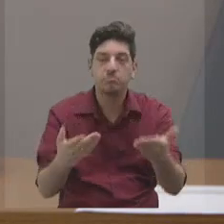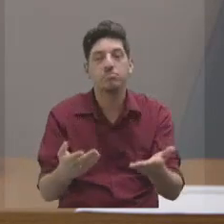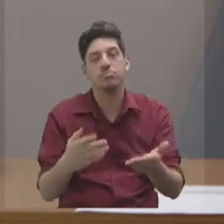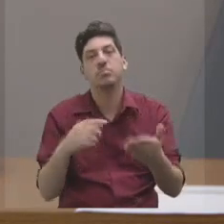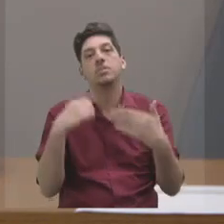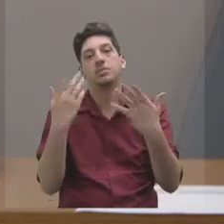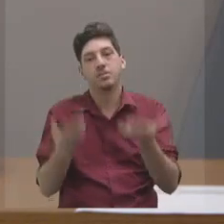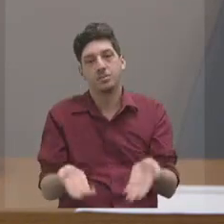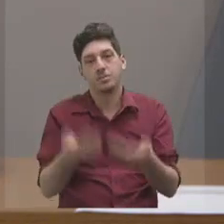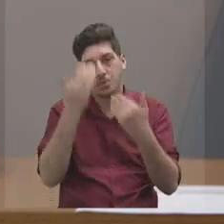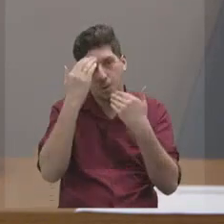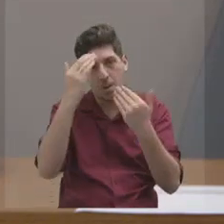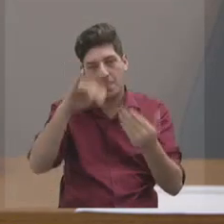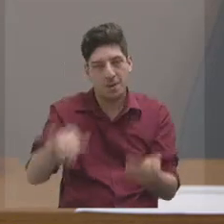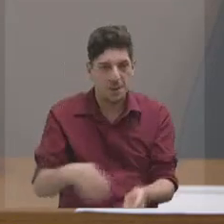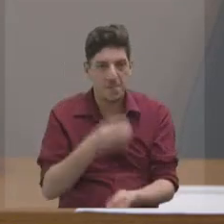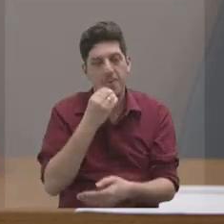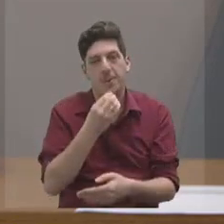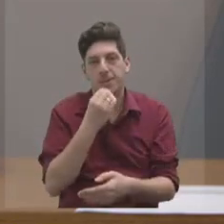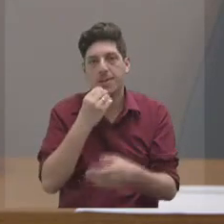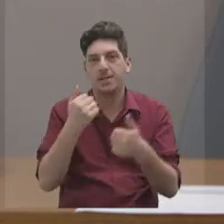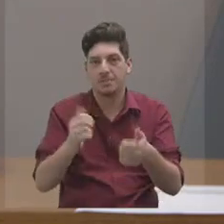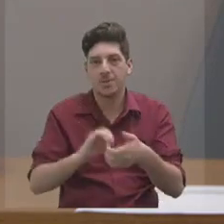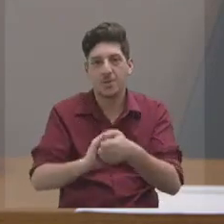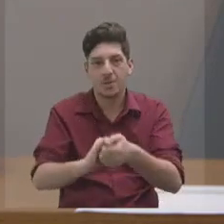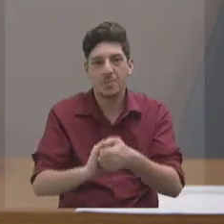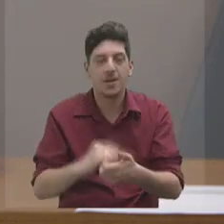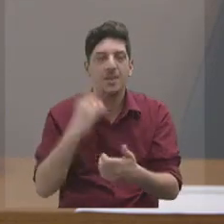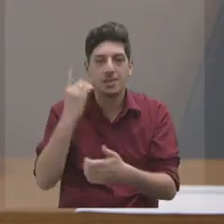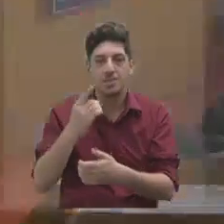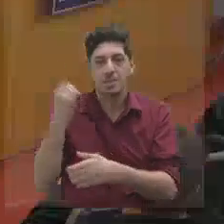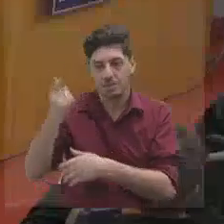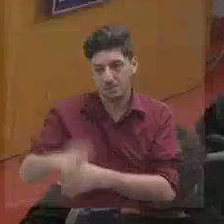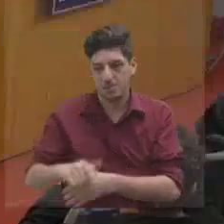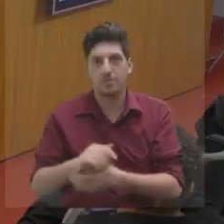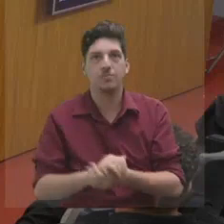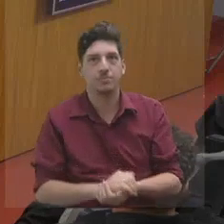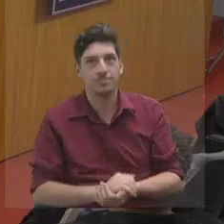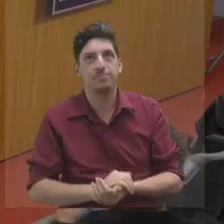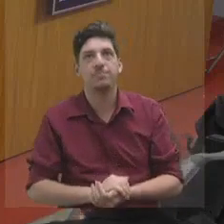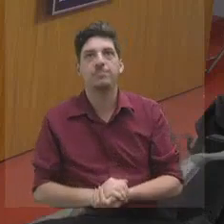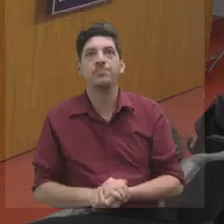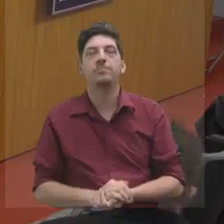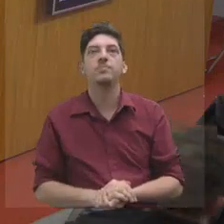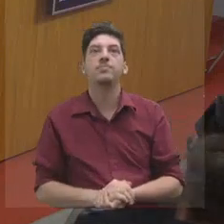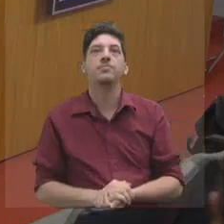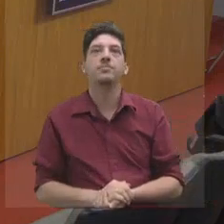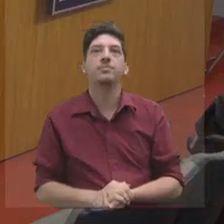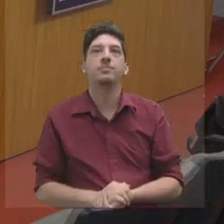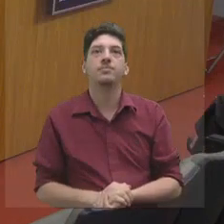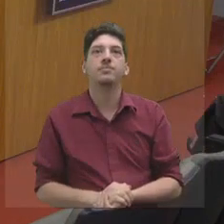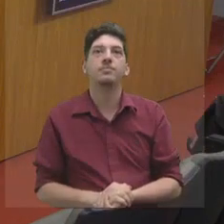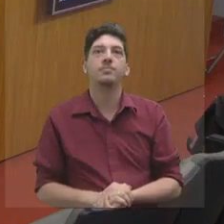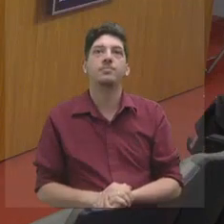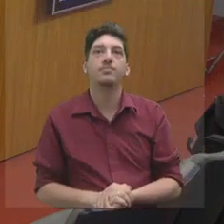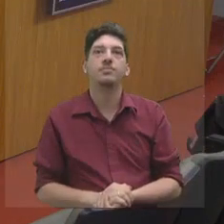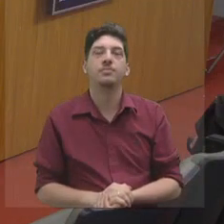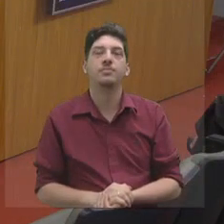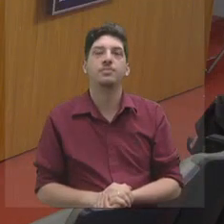agradeço a oportunidade também cumprimento Deputado mais uma vez obrigado Ok